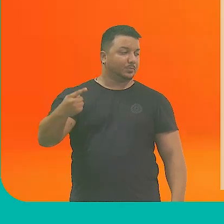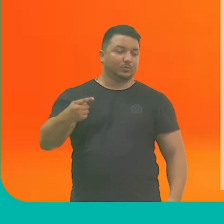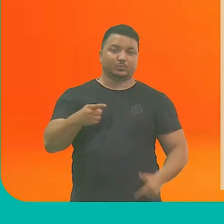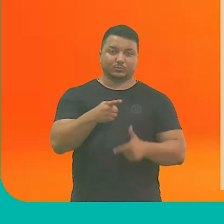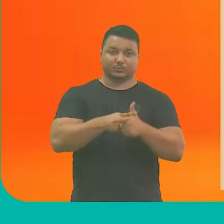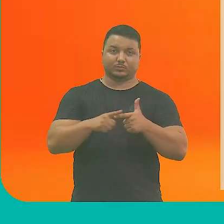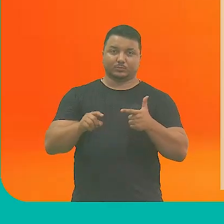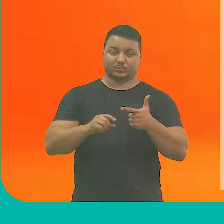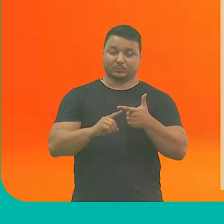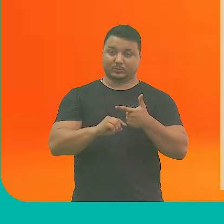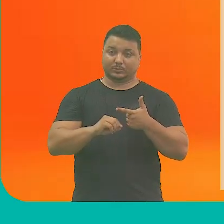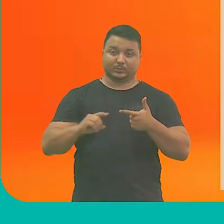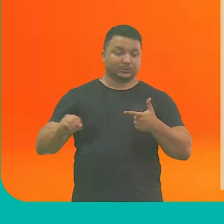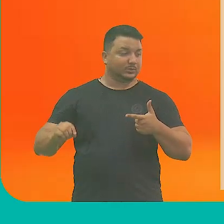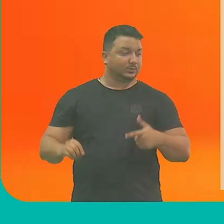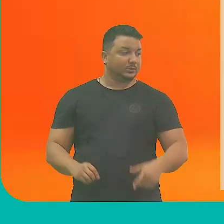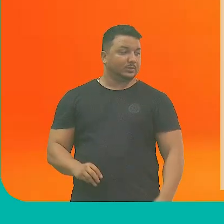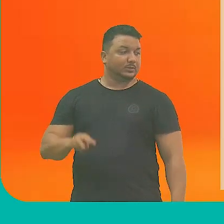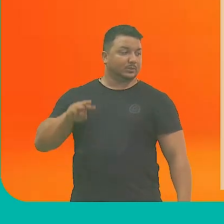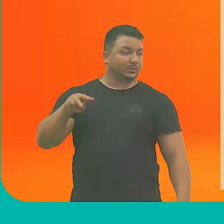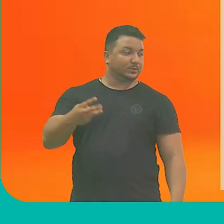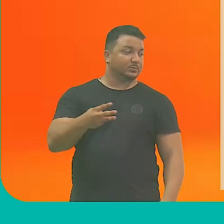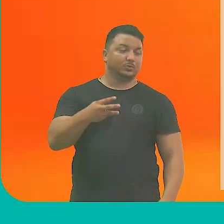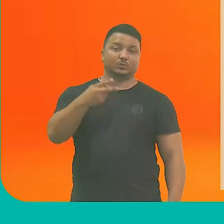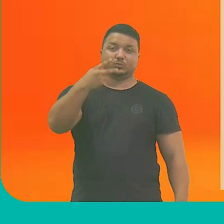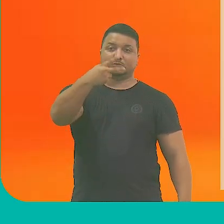100, que é